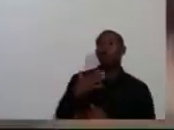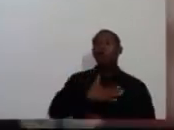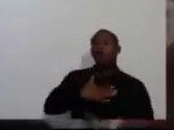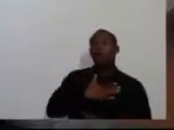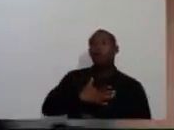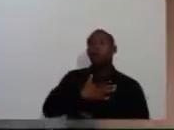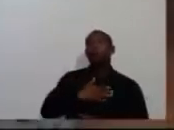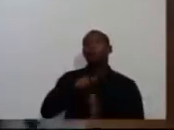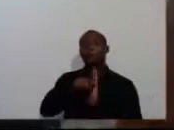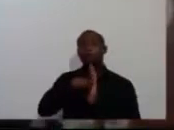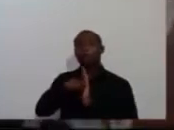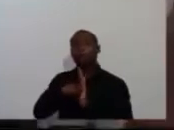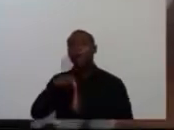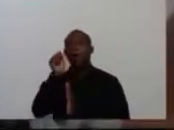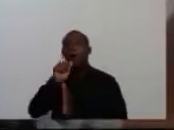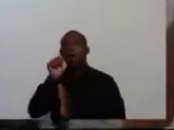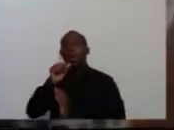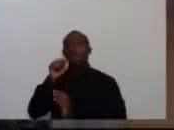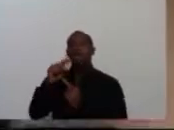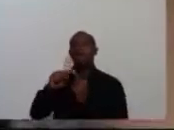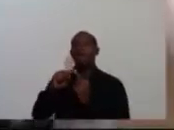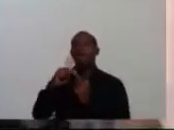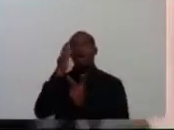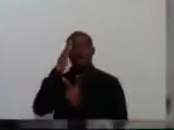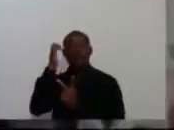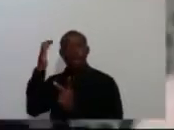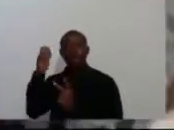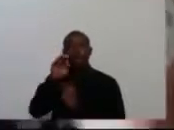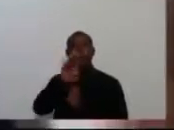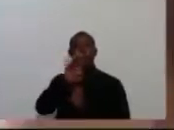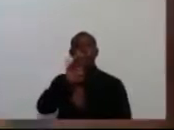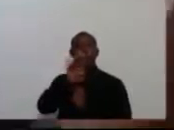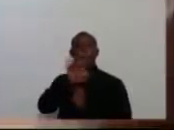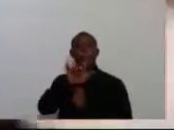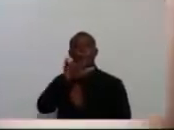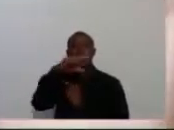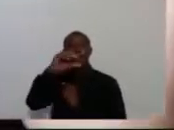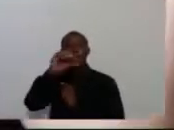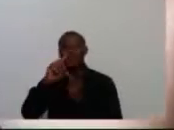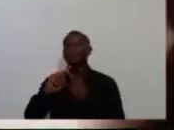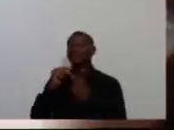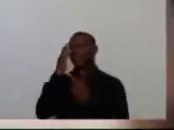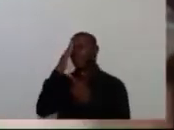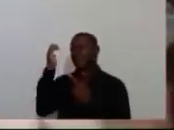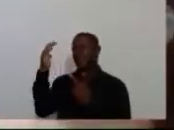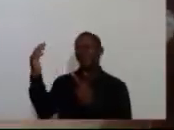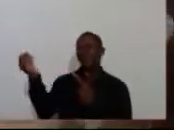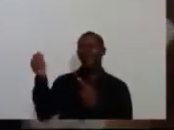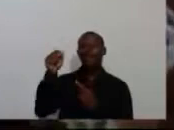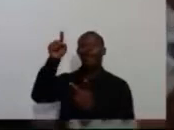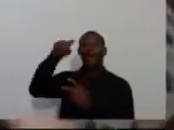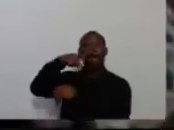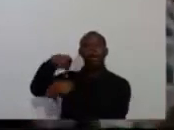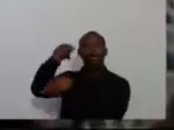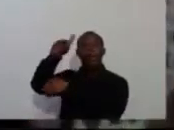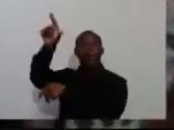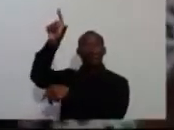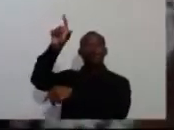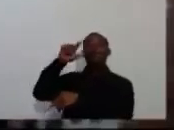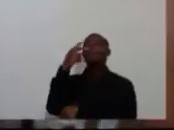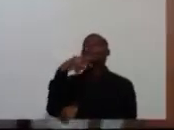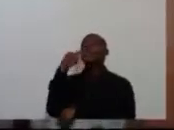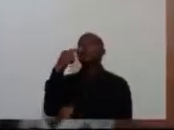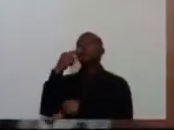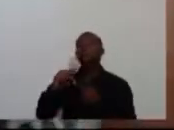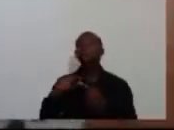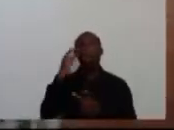Rihanna, e já te manda essa galera pop, porque ele entendeu o seu comportamento antes de você mesmo saber quem você é. Então essa seria a Web